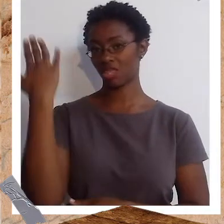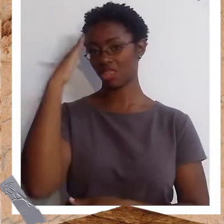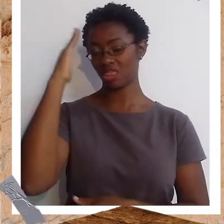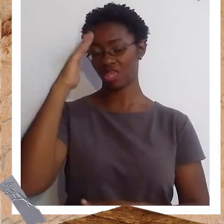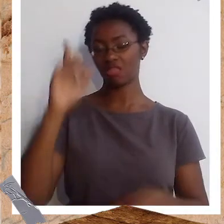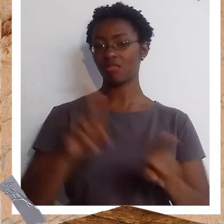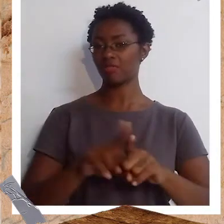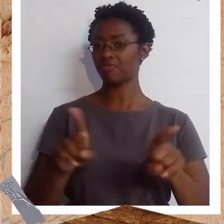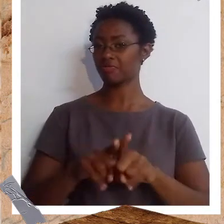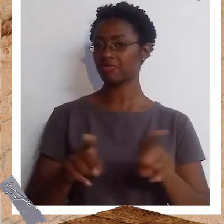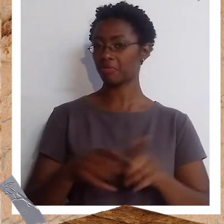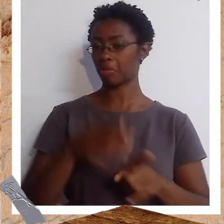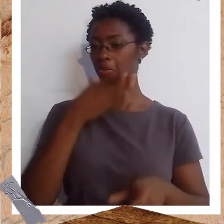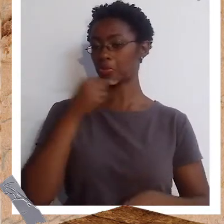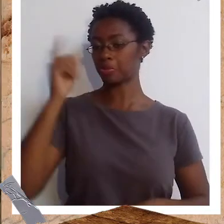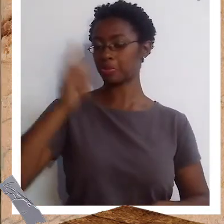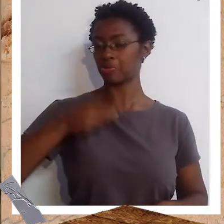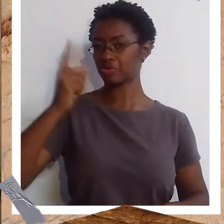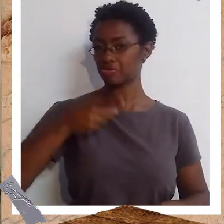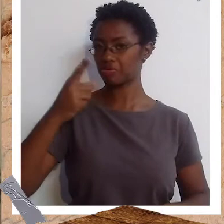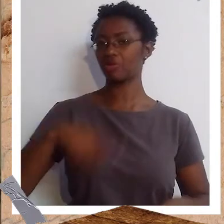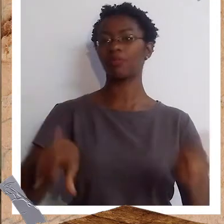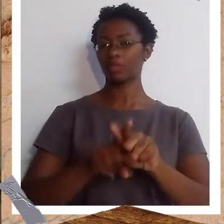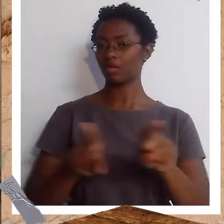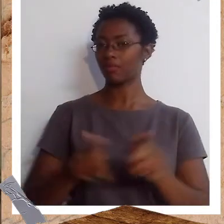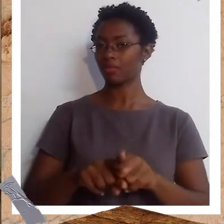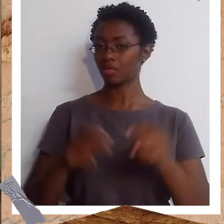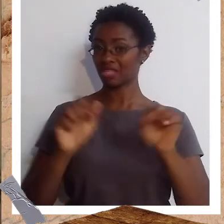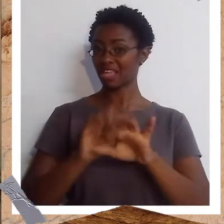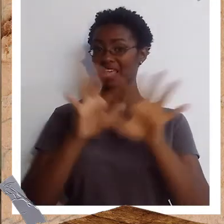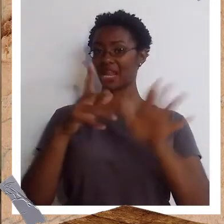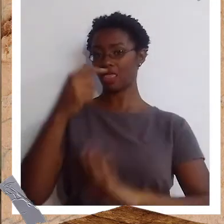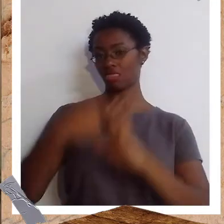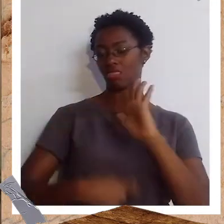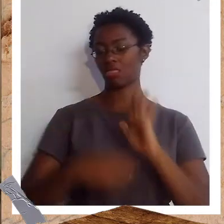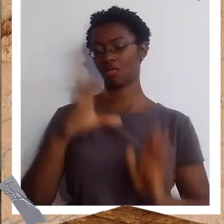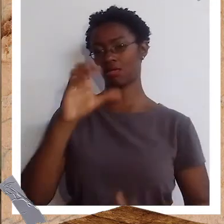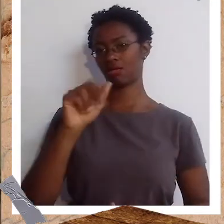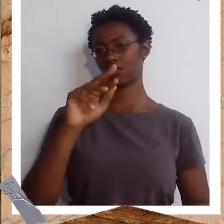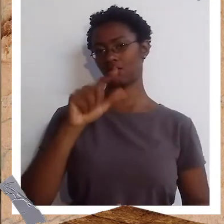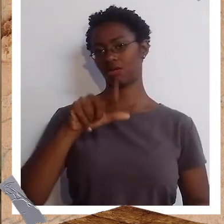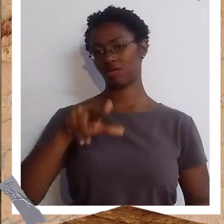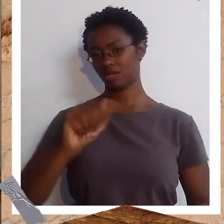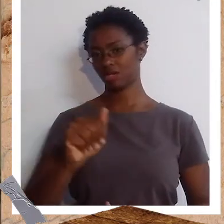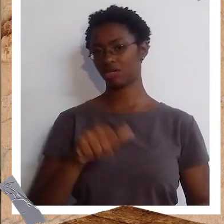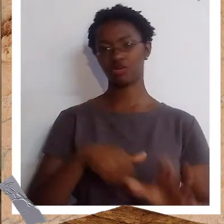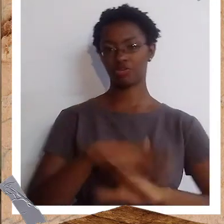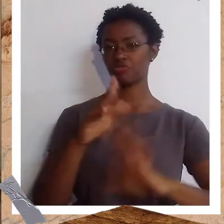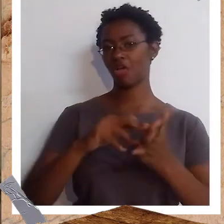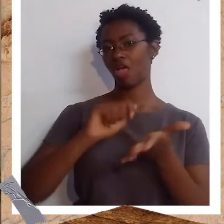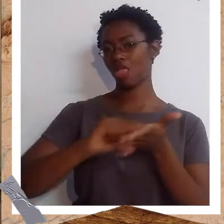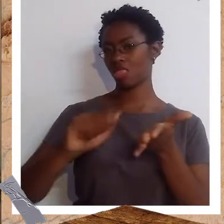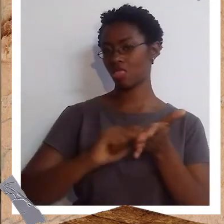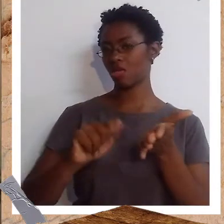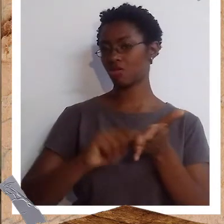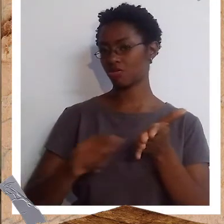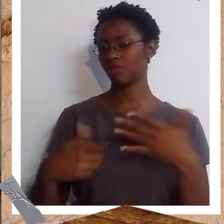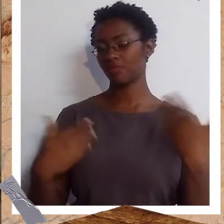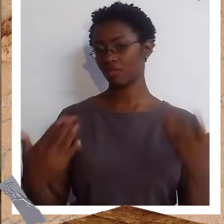machismo e o classismo. Isso é muito evidente no texto de Carolina, né, nesses manuscritos que ela traz. Então,